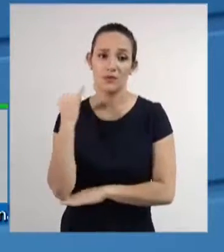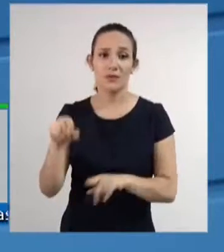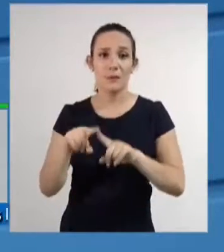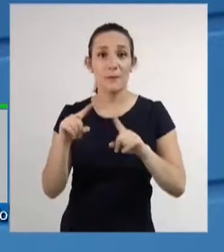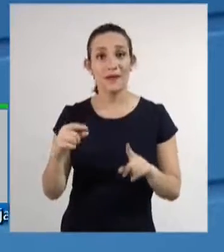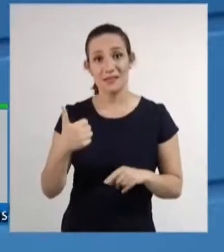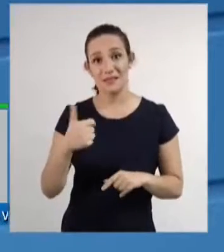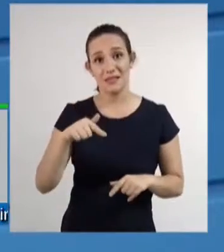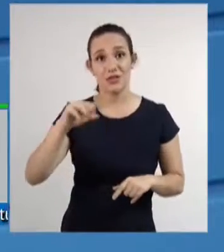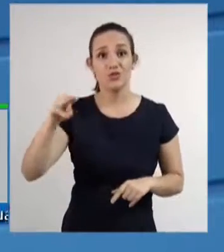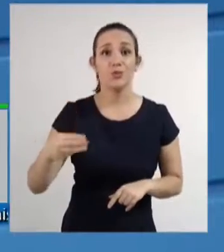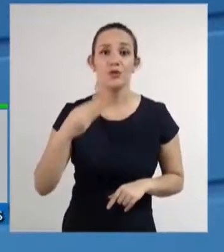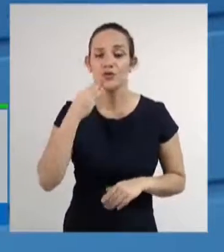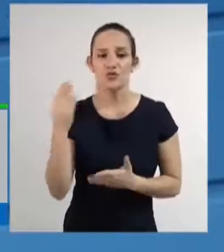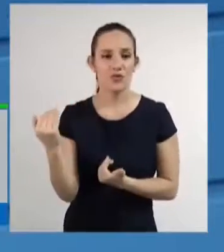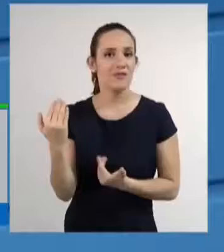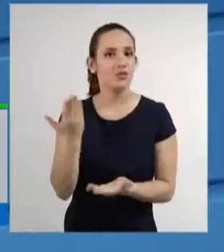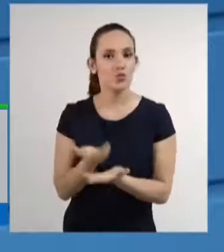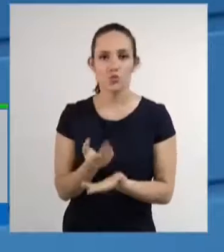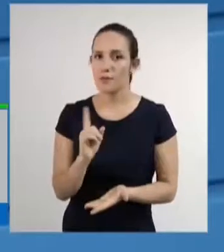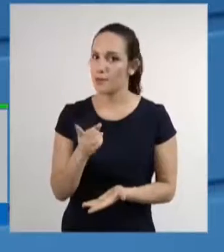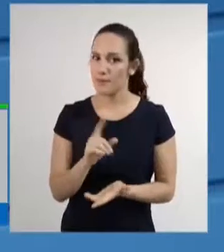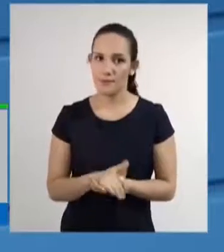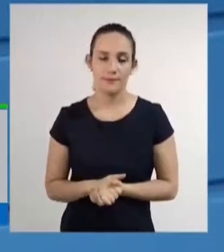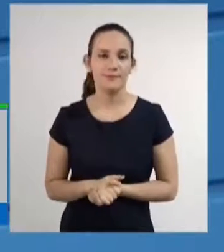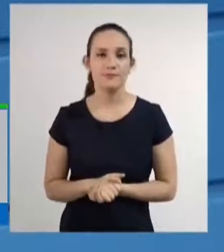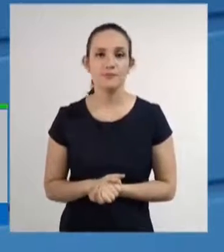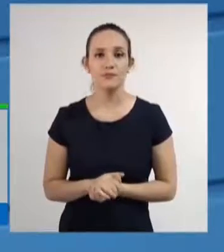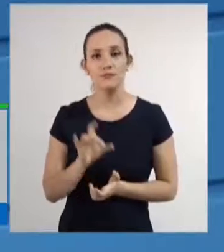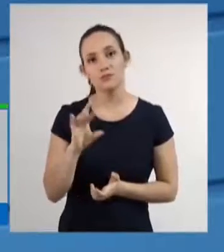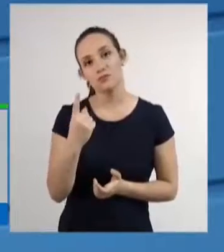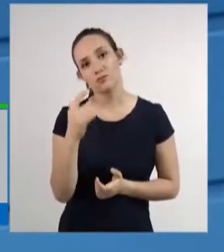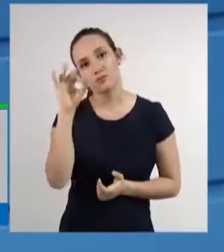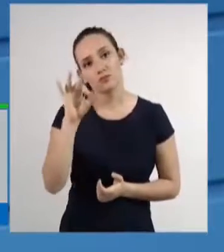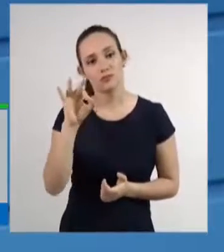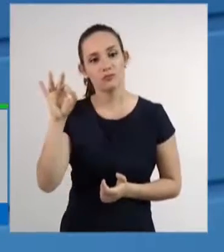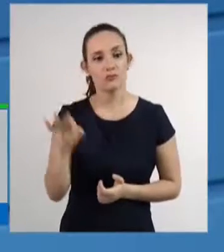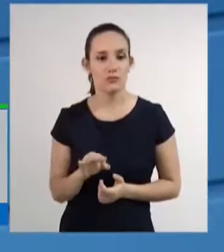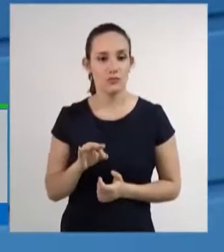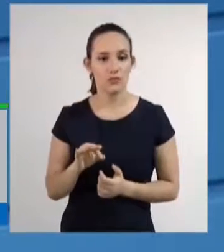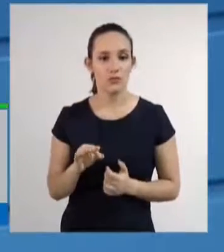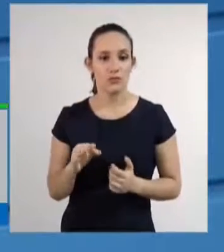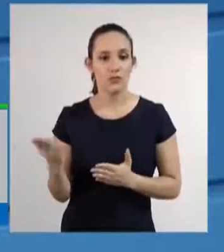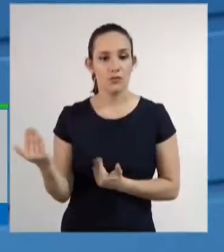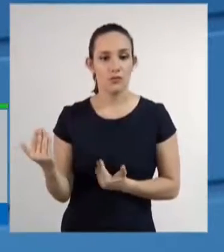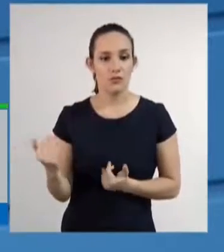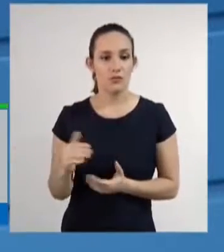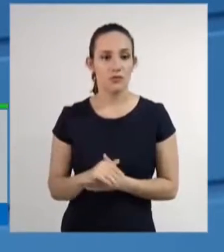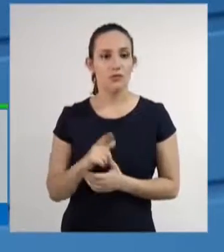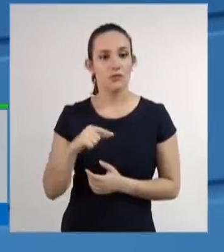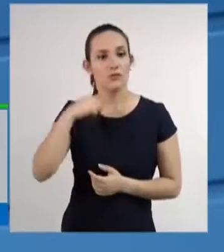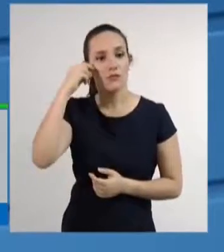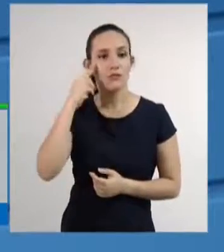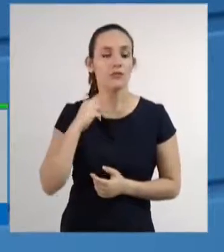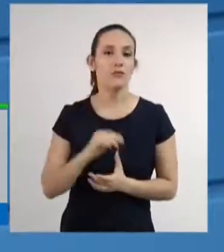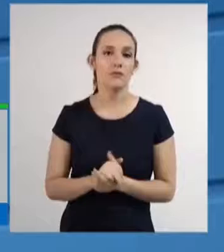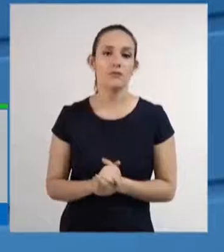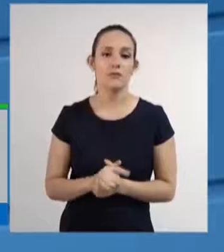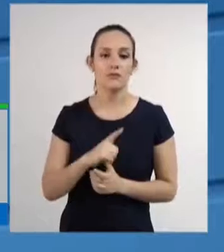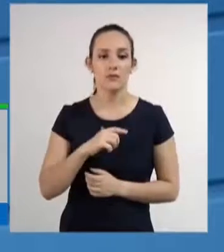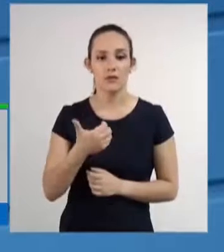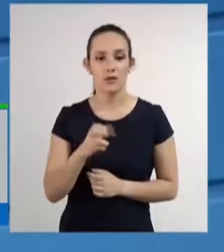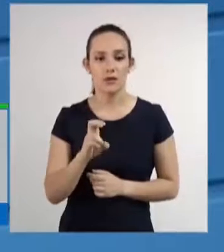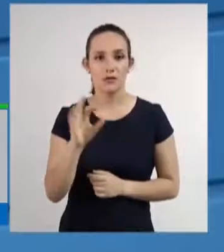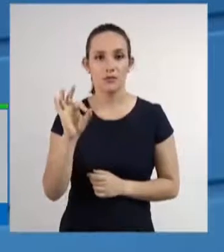17 milhões de jovens não estudam. Apenas 1% dos jovens universitários são negros, 15%